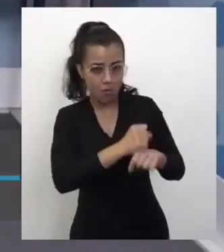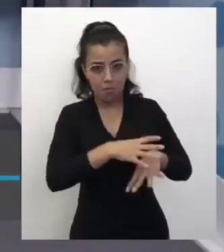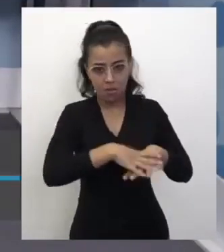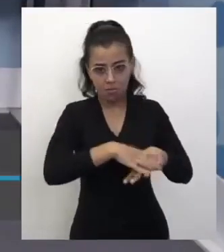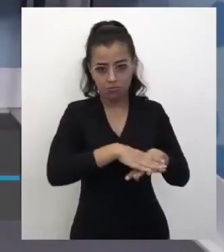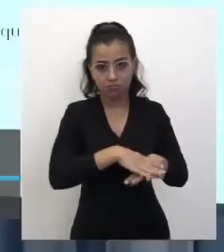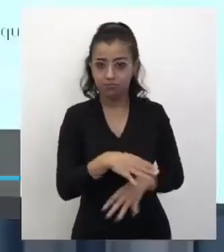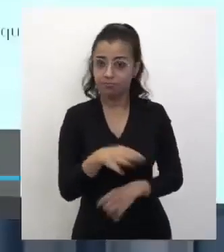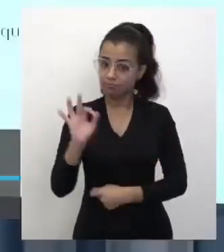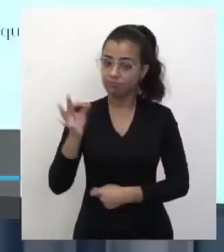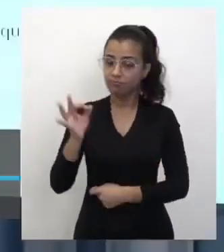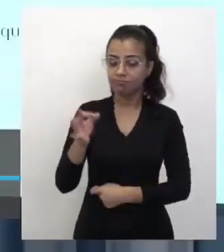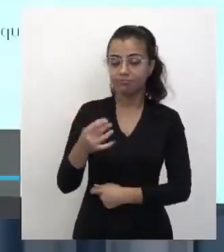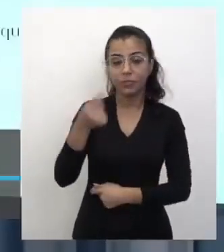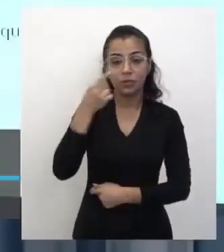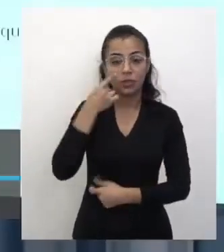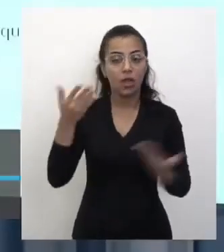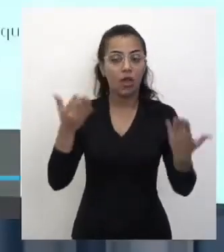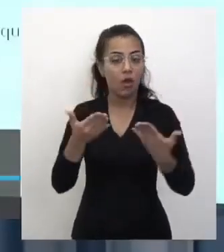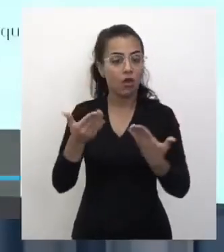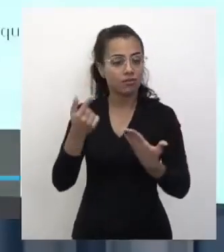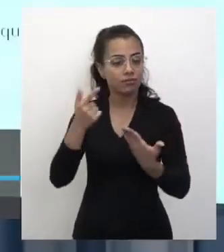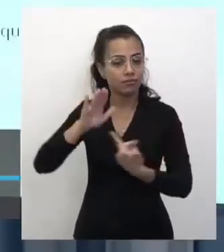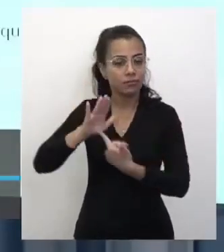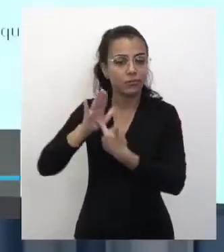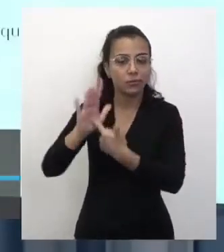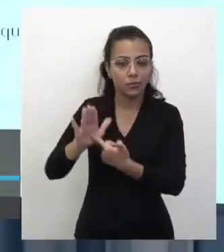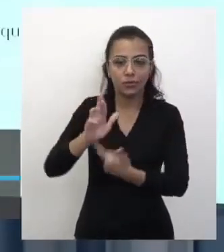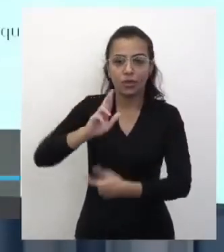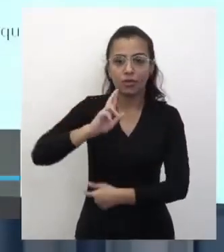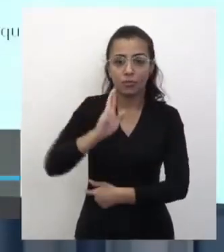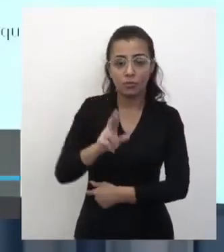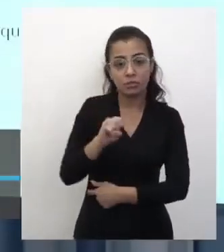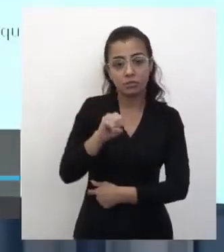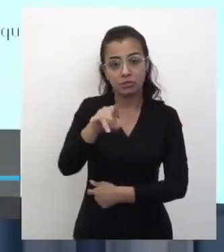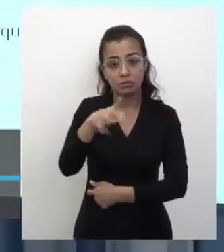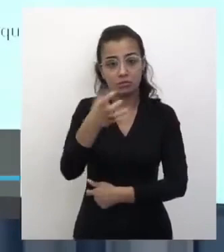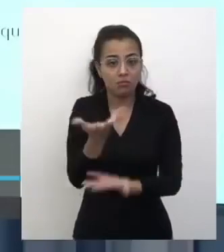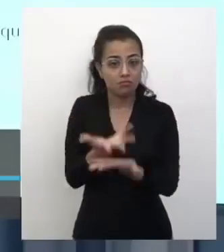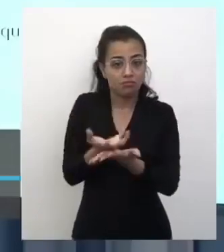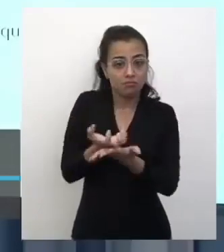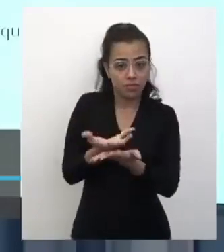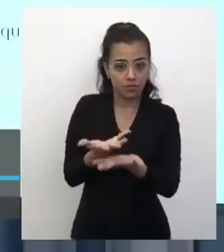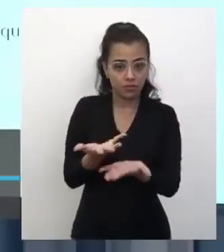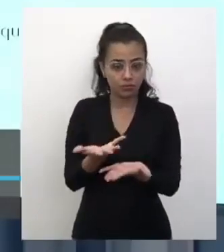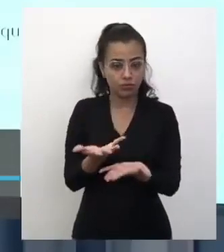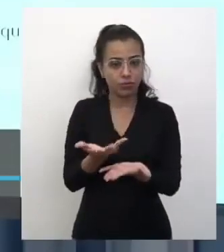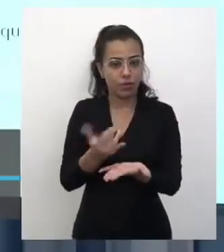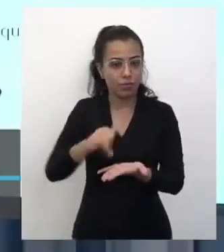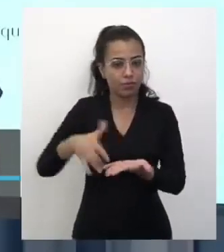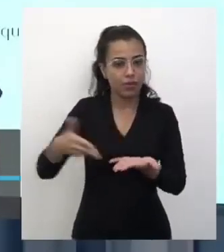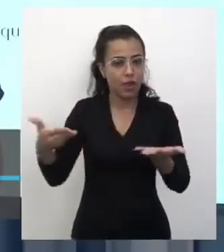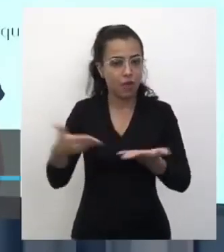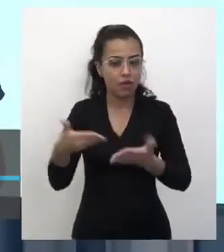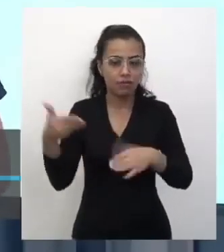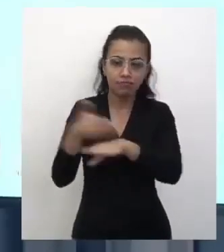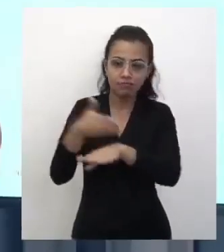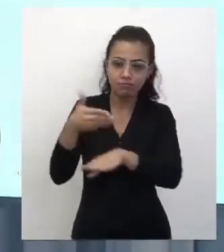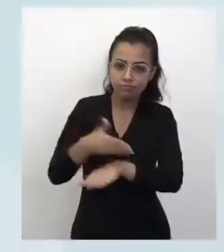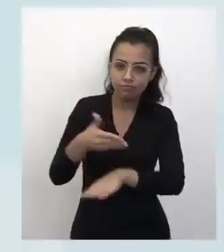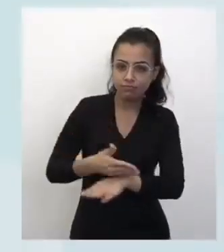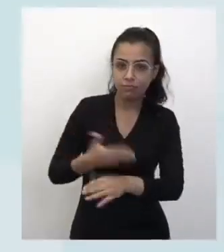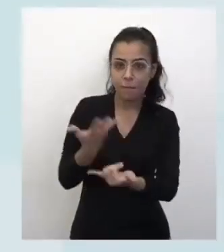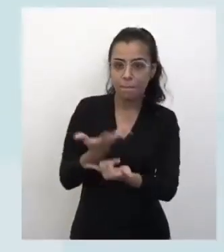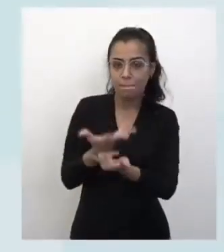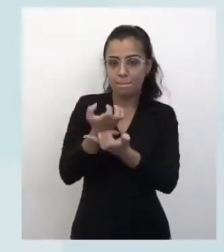mesmo. Então vamos mostrar a resposta aí, para Bora. quem quiser tirar aquele print, né? Começando 2021 aí, cheio de print na telinha de vocês, então